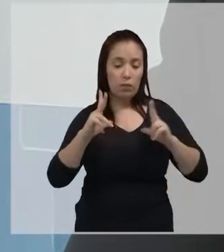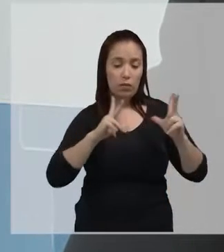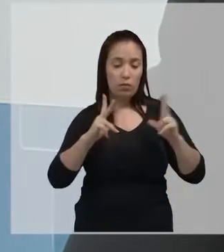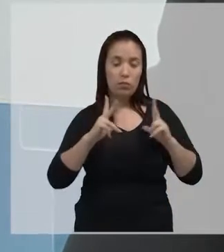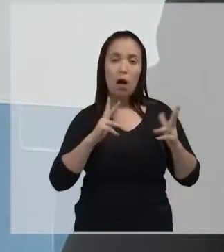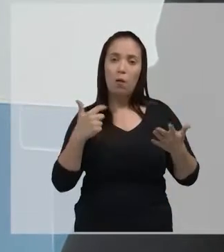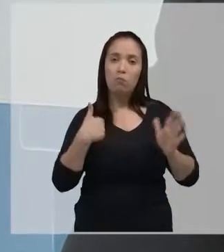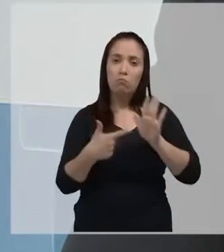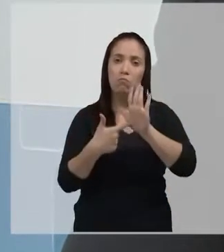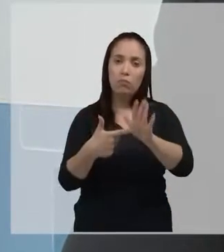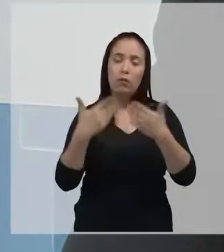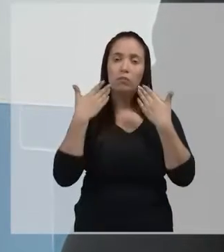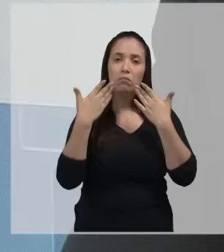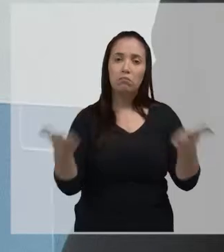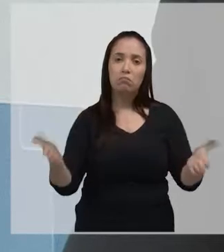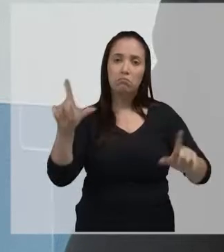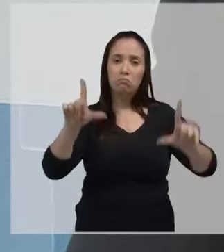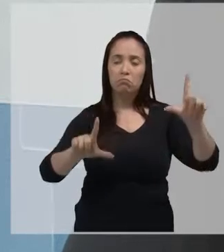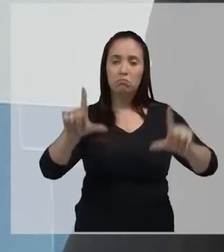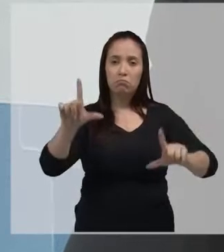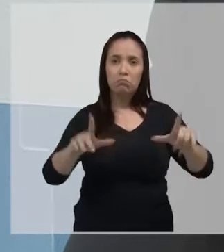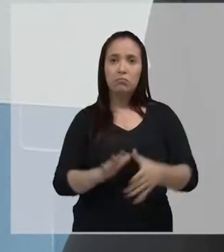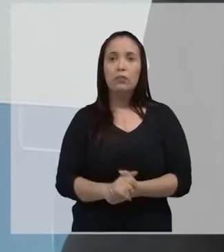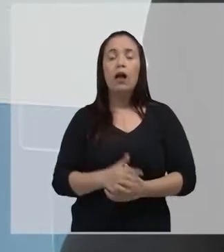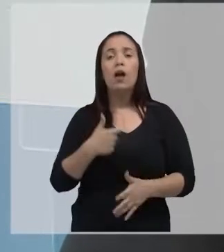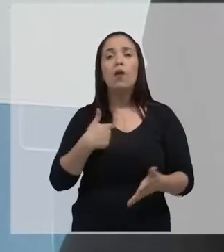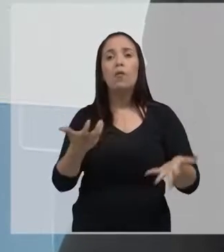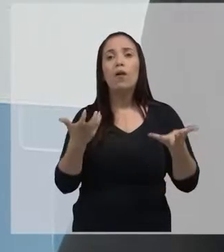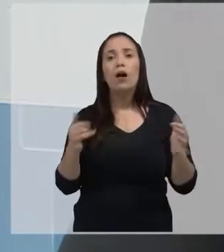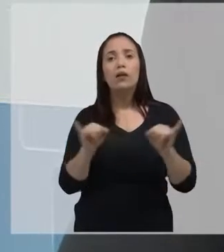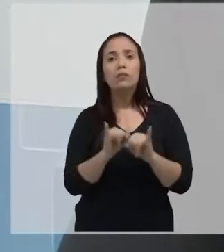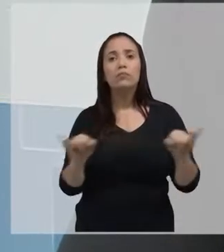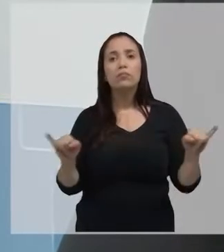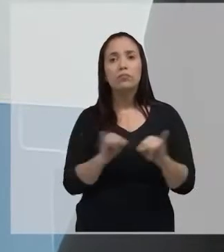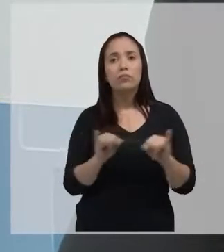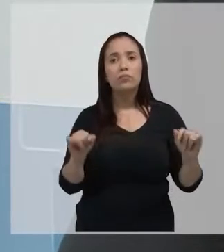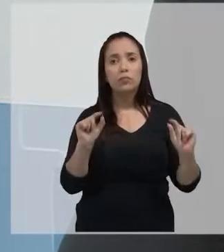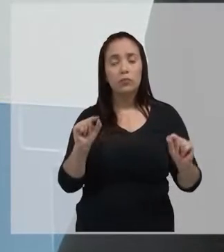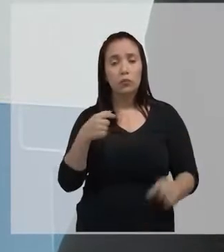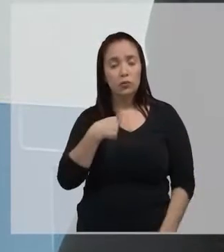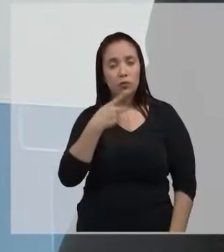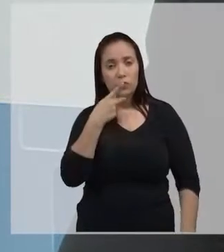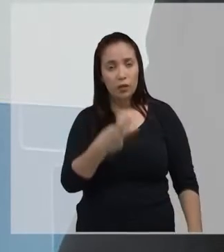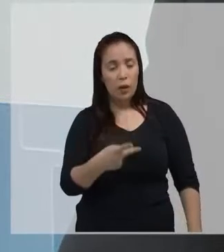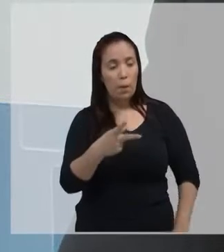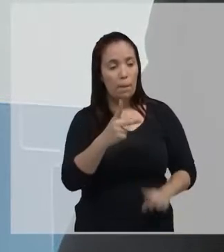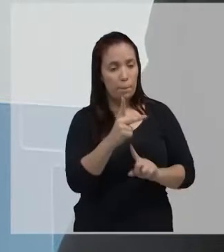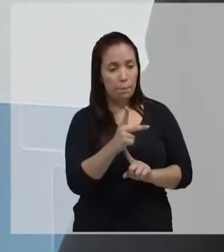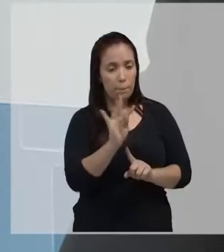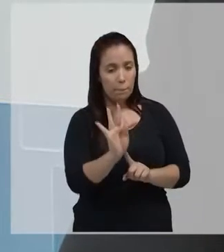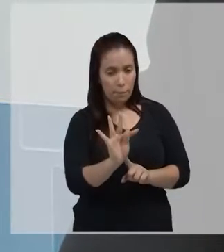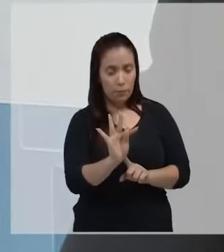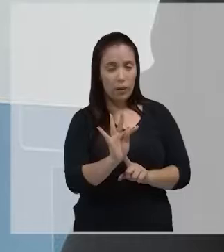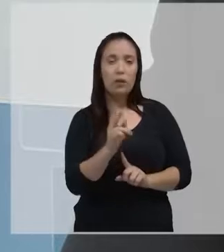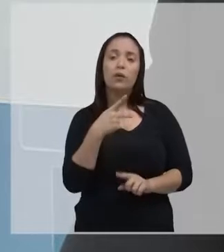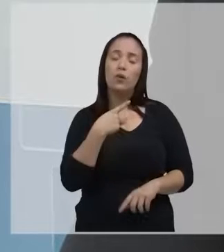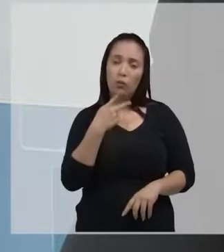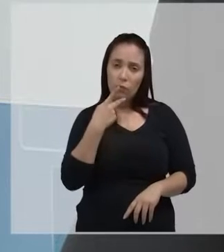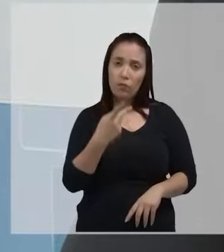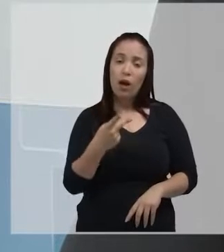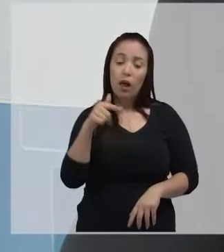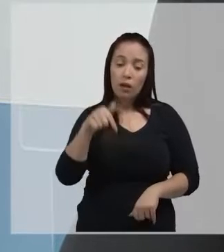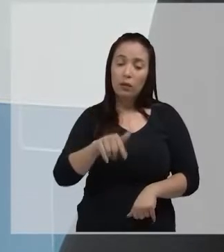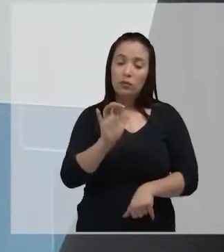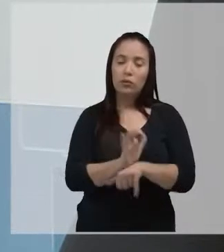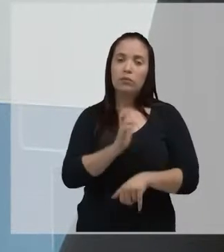aqui. Tá certo? Então, o que é que eu estou querendo dizer? Quando eu falar de PT, eu estou falando desse pessoal, não estou falando do estado do